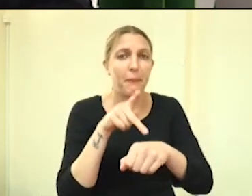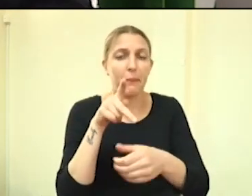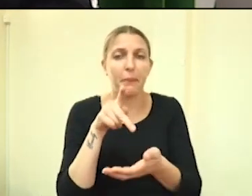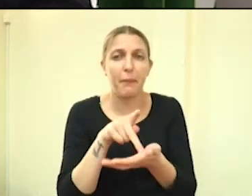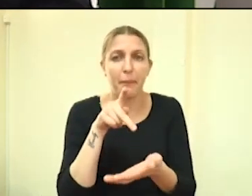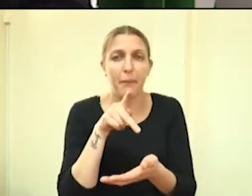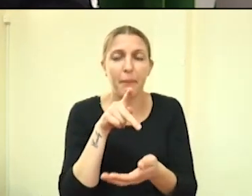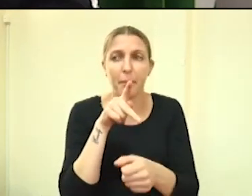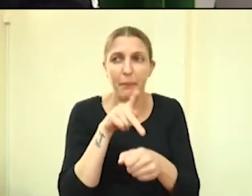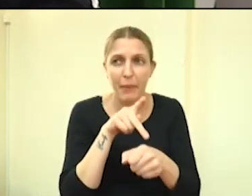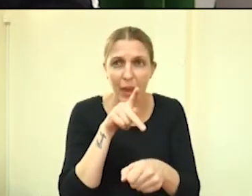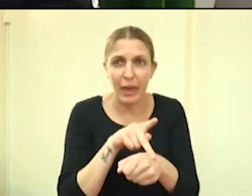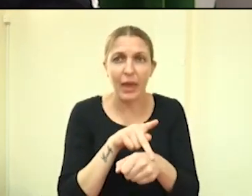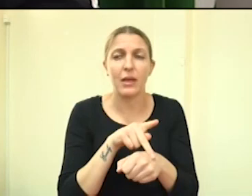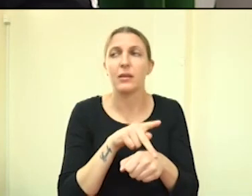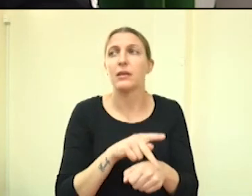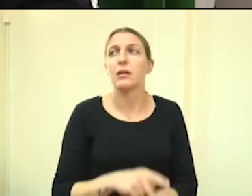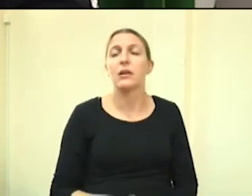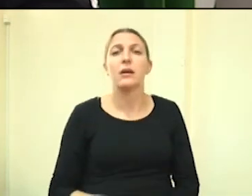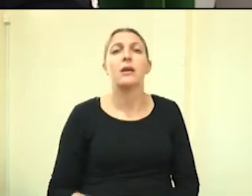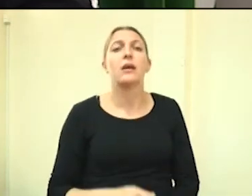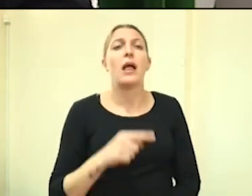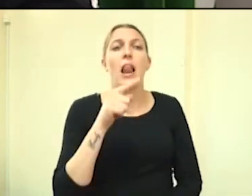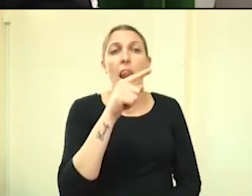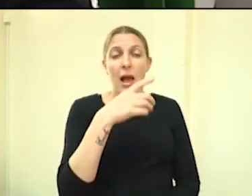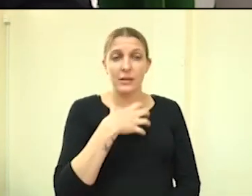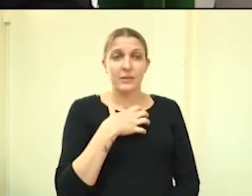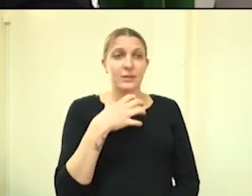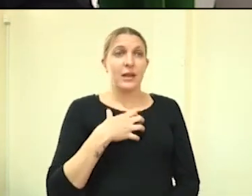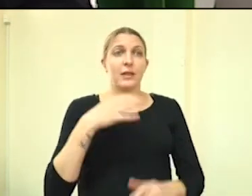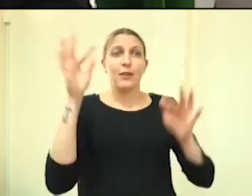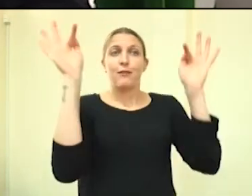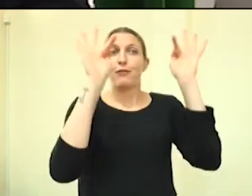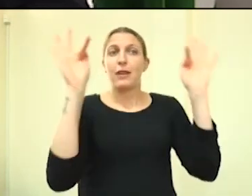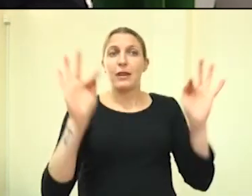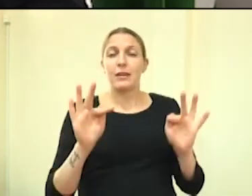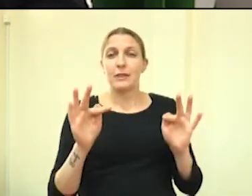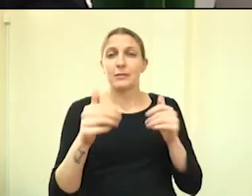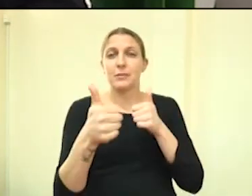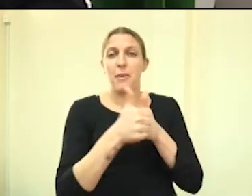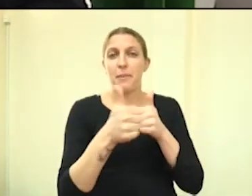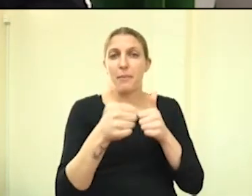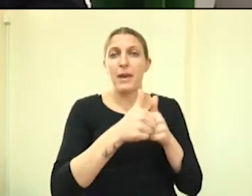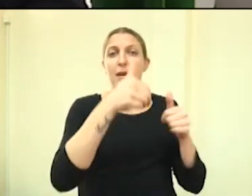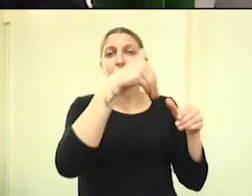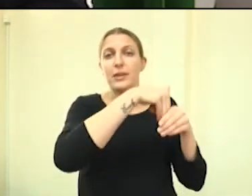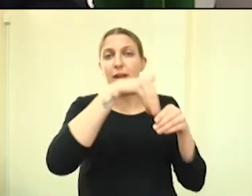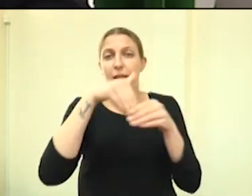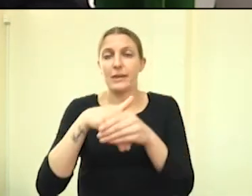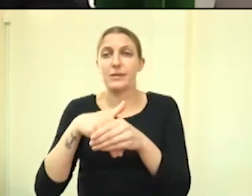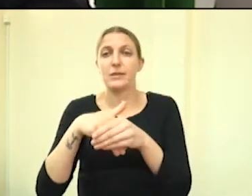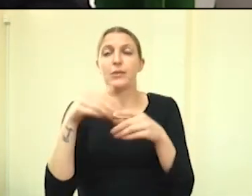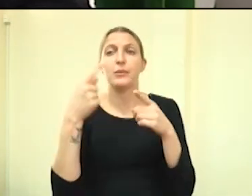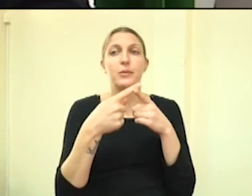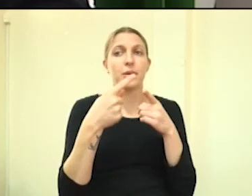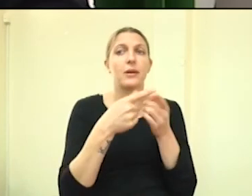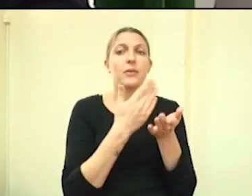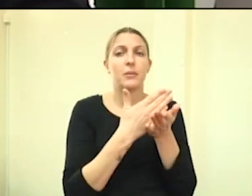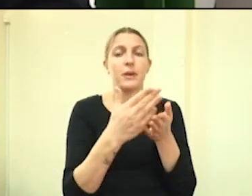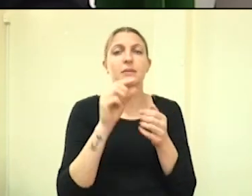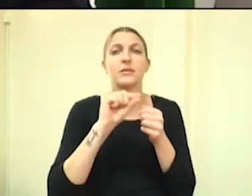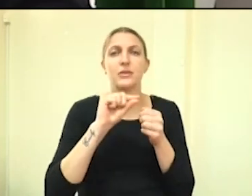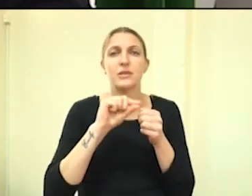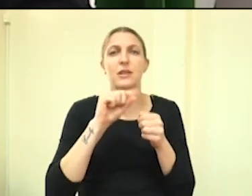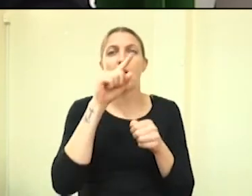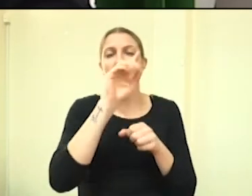eles ficam felizes quando é época de eleição, só que é 2020 só. Daí vai brita, vai tudo. Então, naquele bairro ali, é um